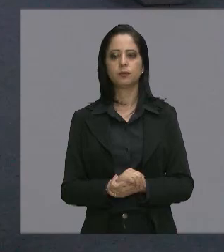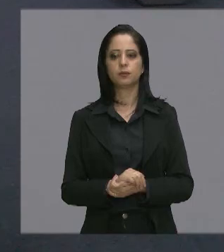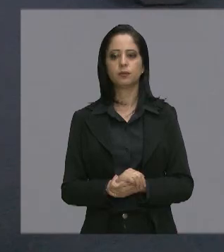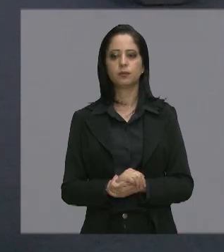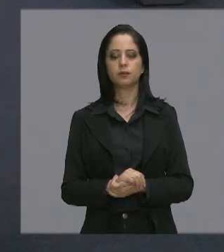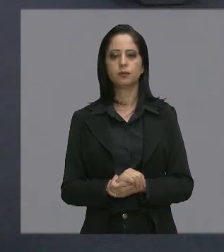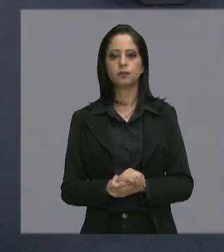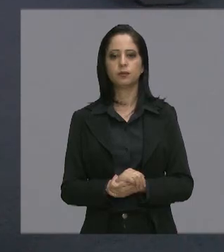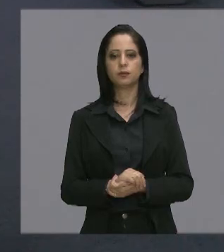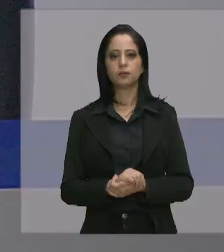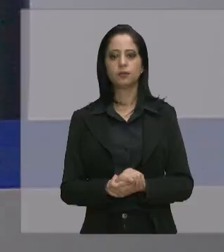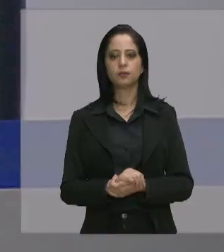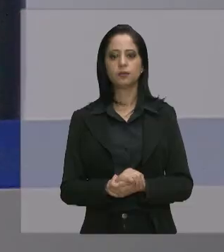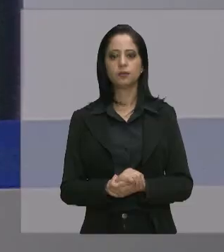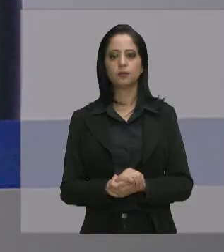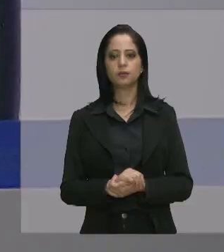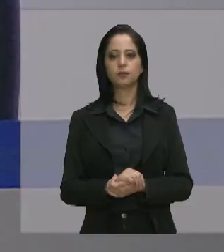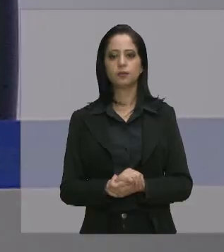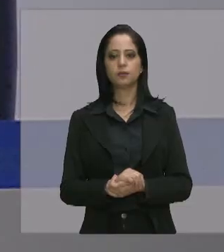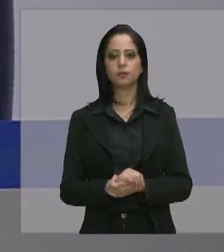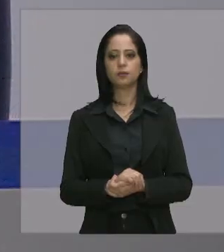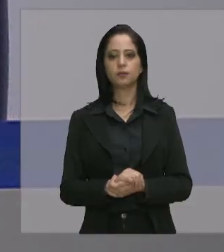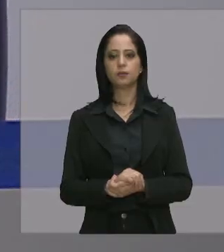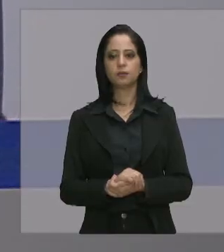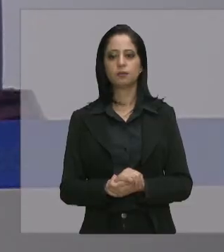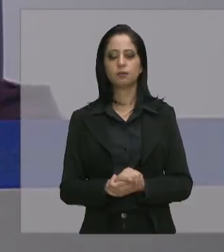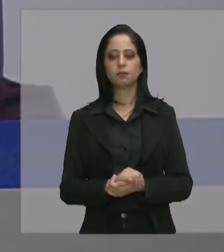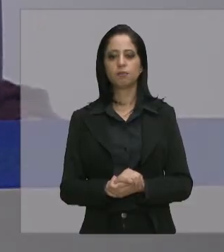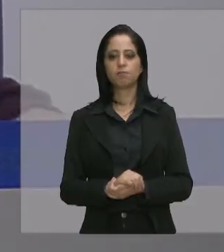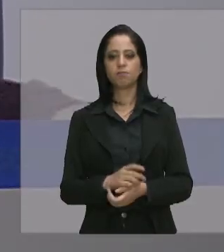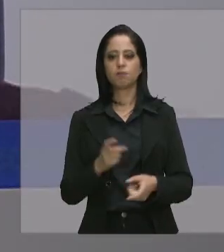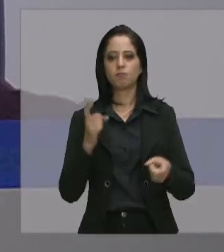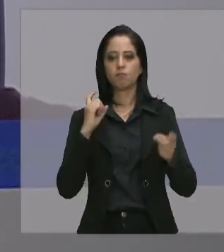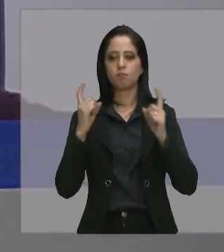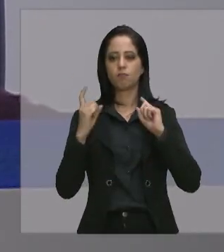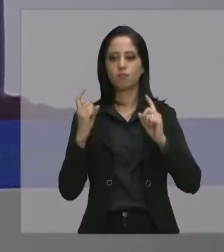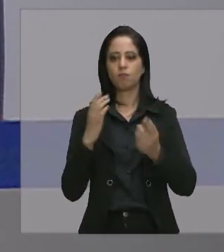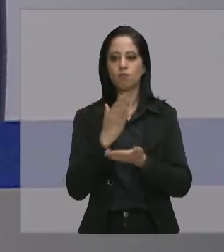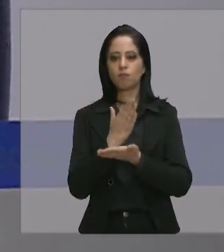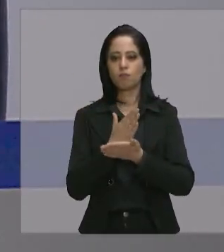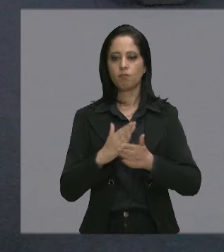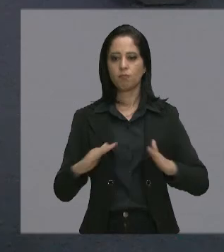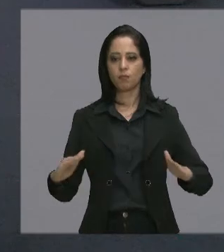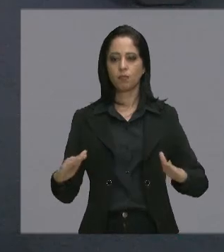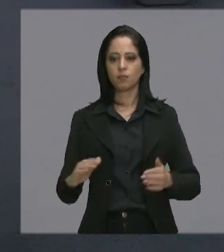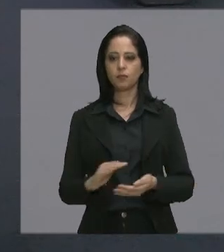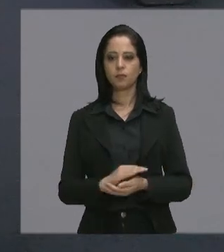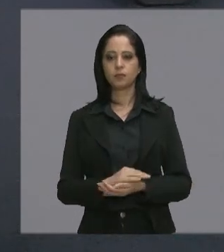Nada mais havendo a tratar, está encerrada a presente sessão.